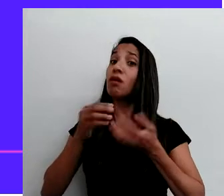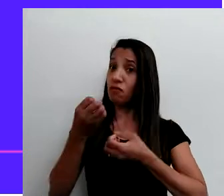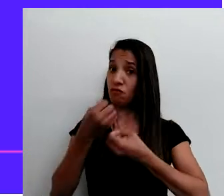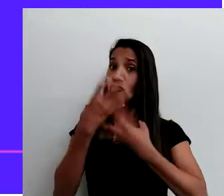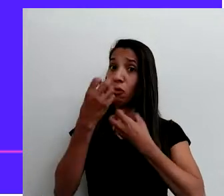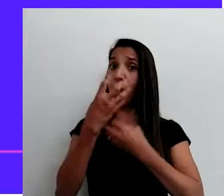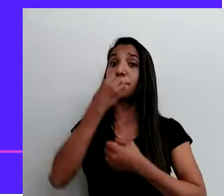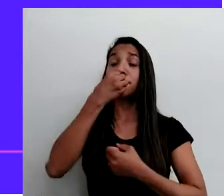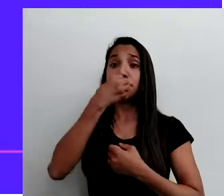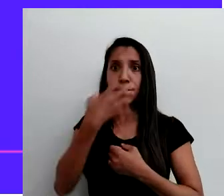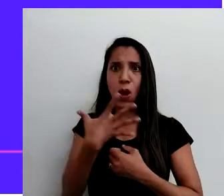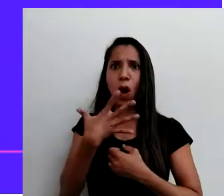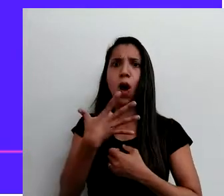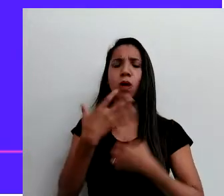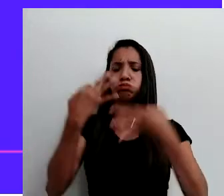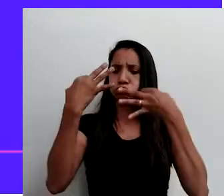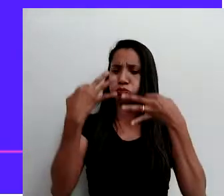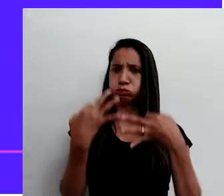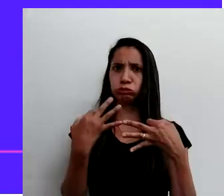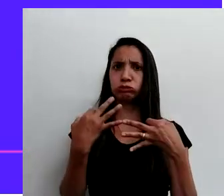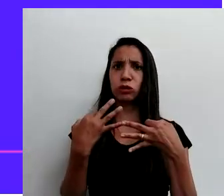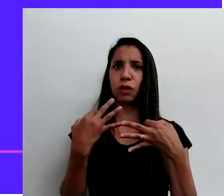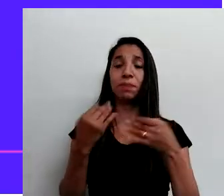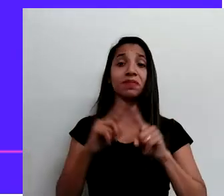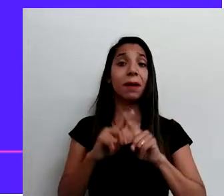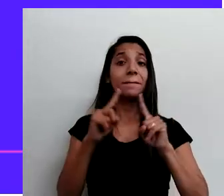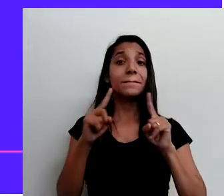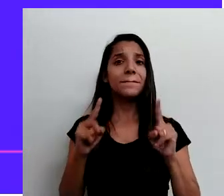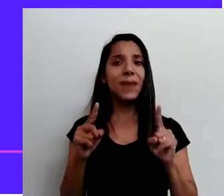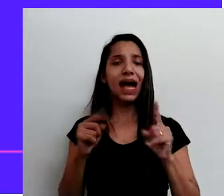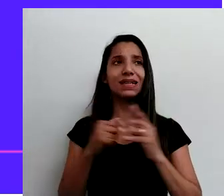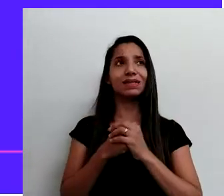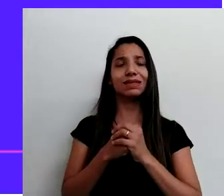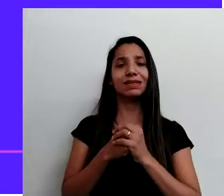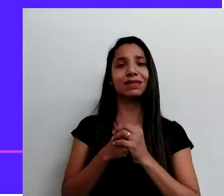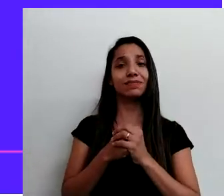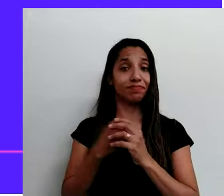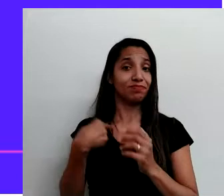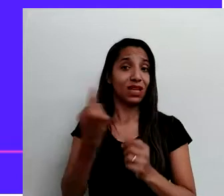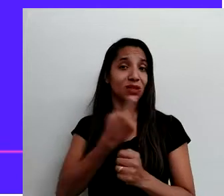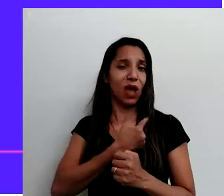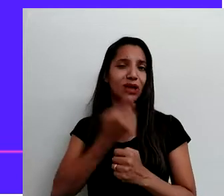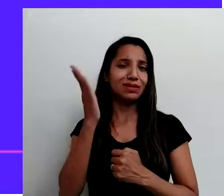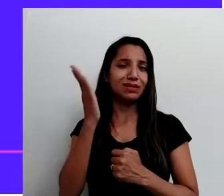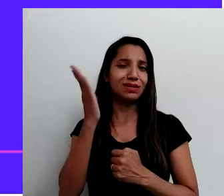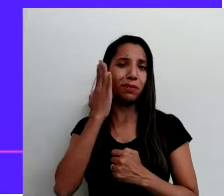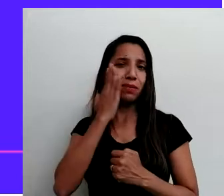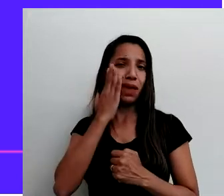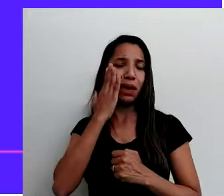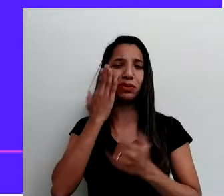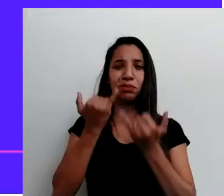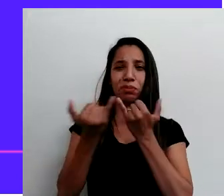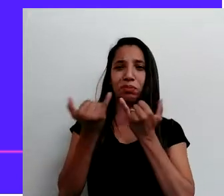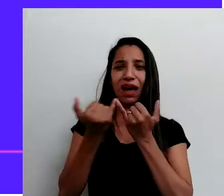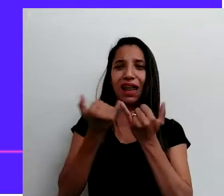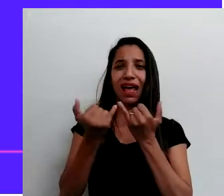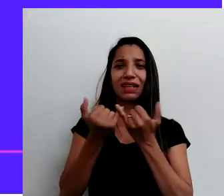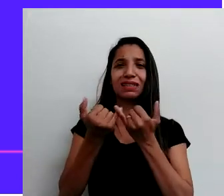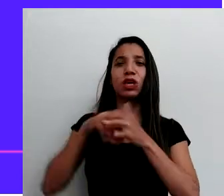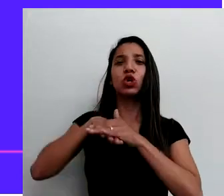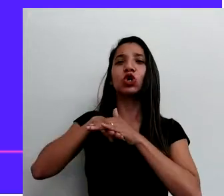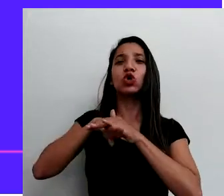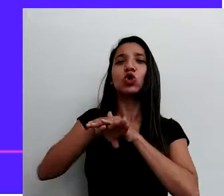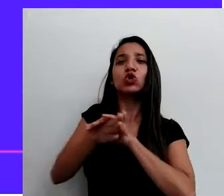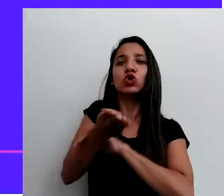de apresentar os diagnósticos, mas temos, via de regra, um vício, né, de ouvir sempre